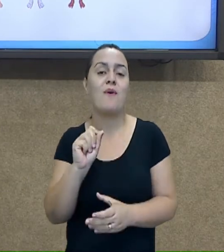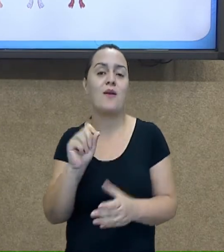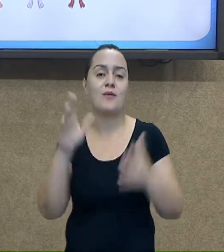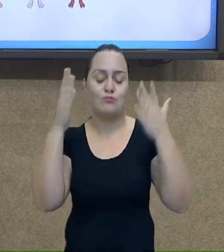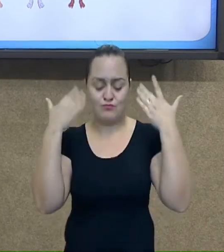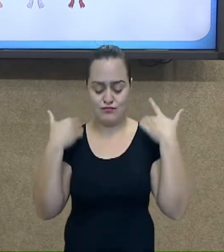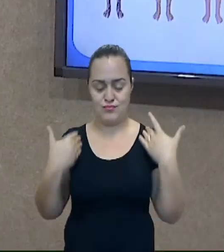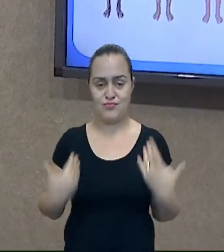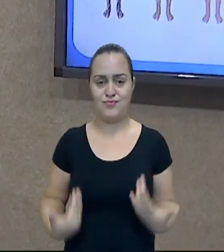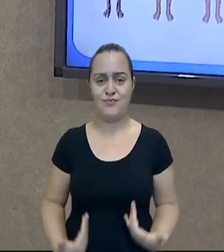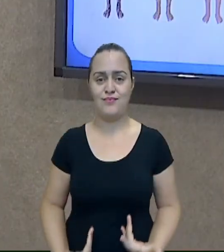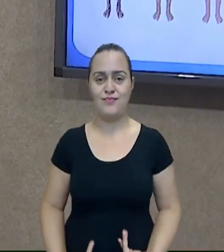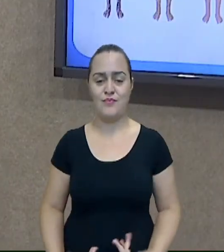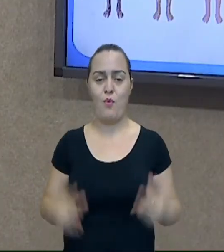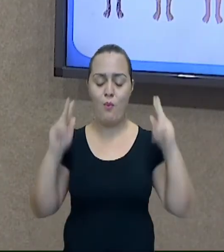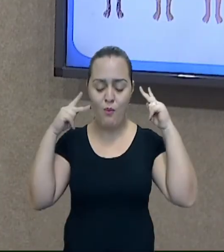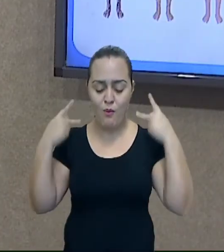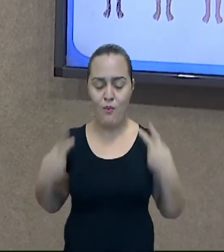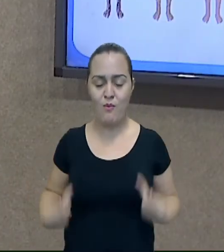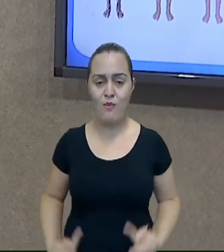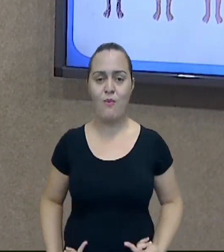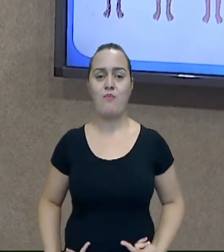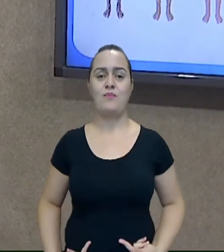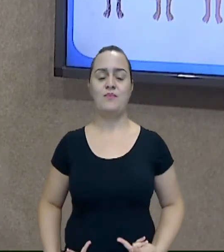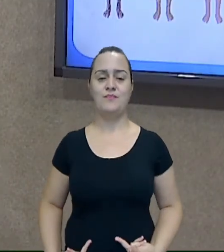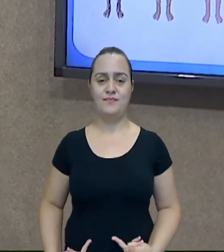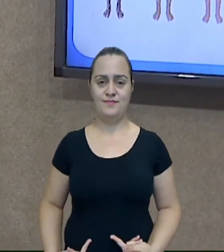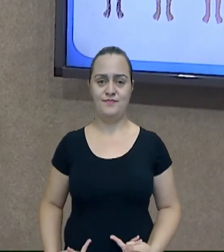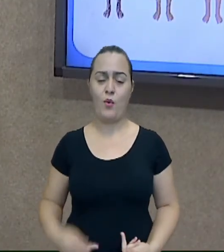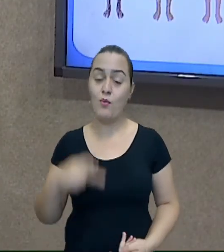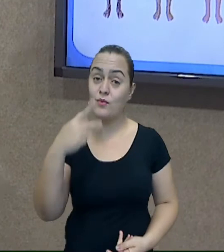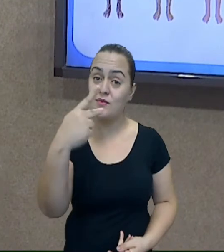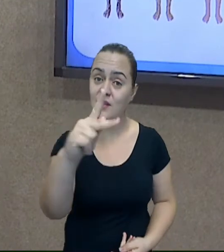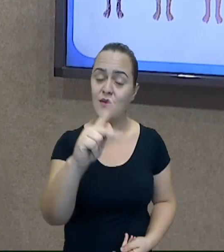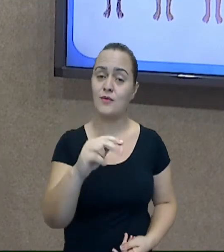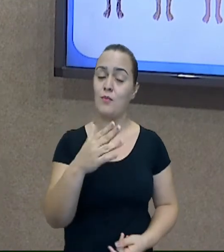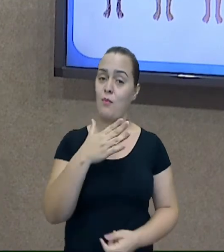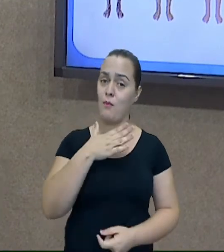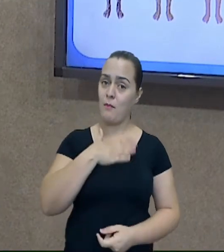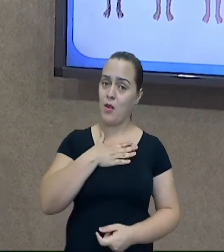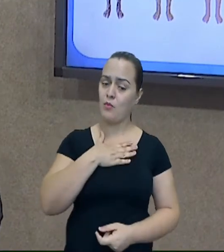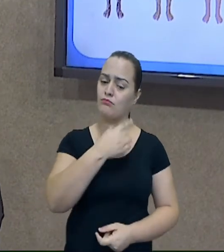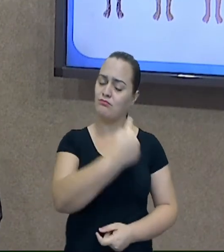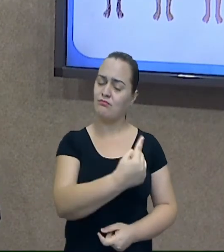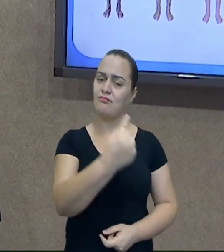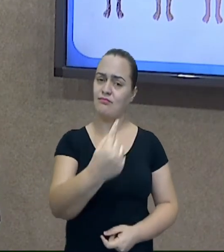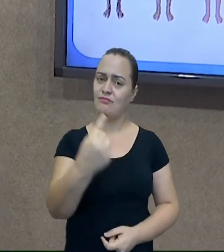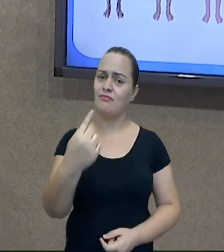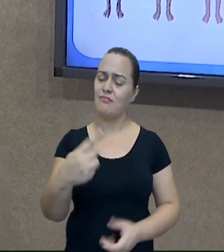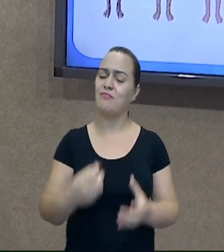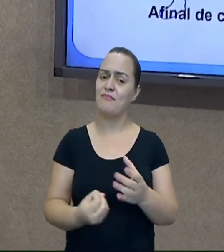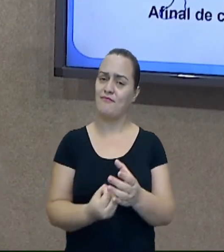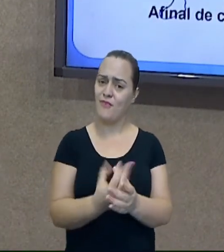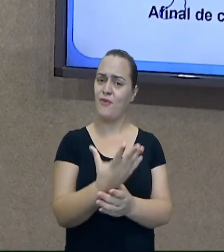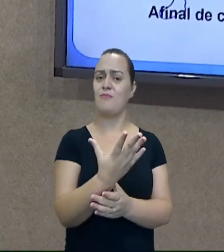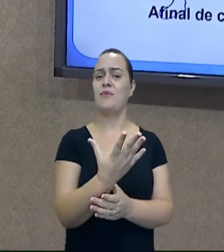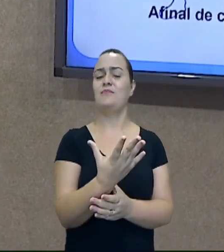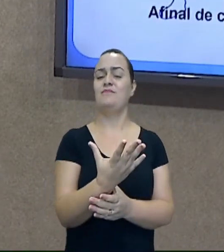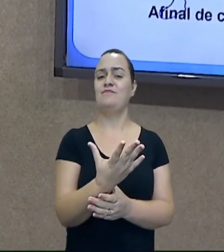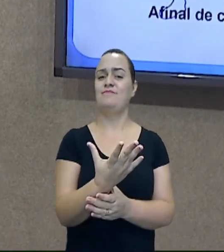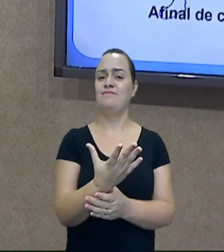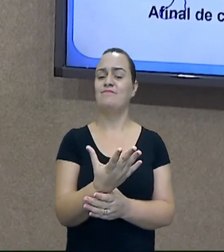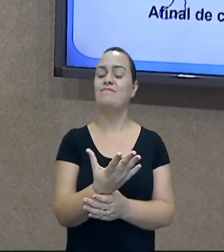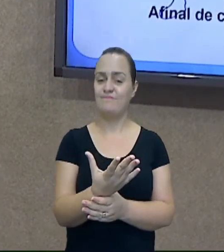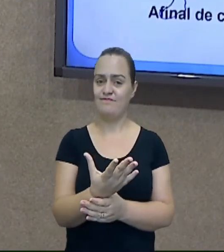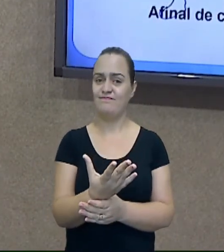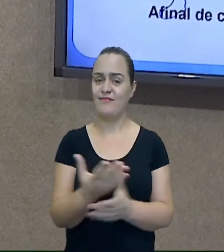organismo humano, o seu organismo, o meu organismo. E aí vale